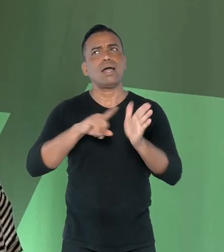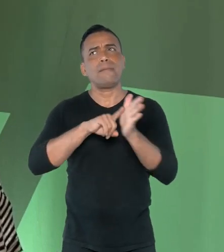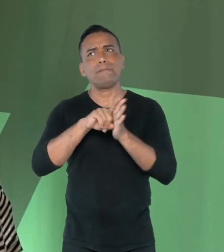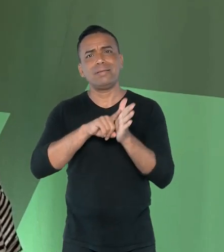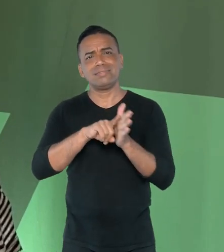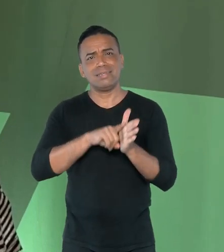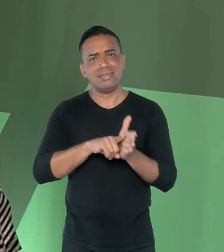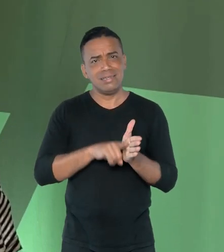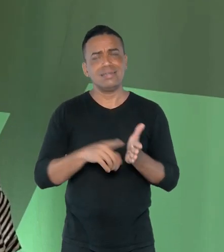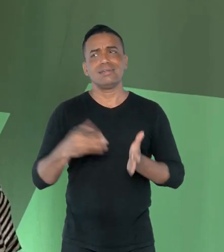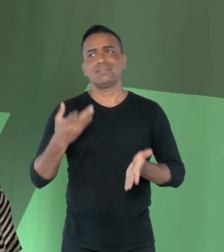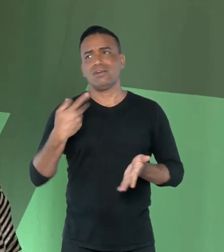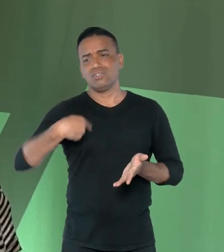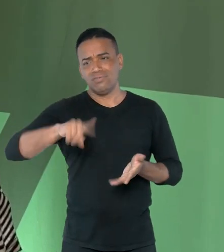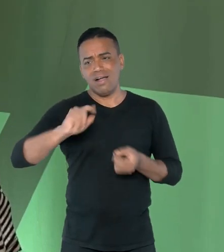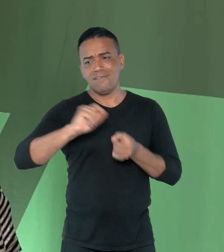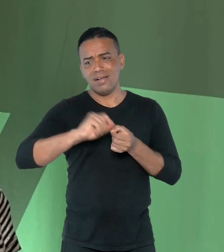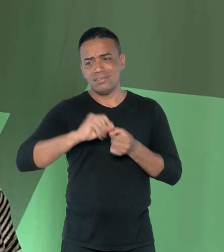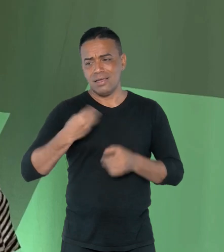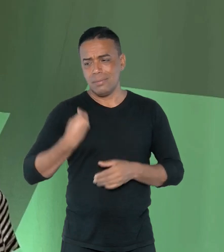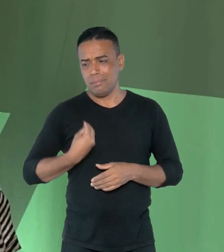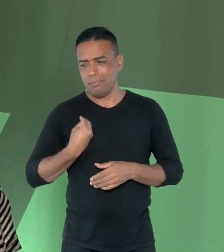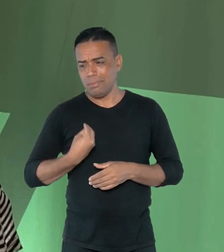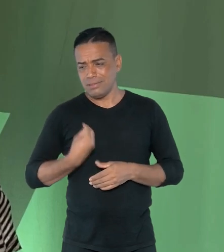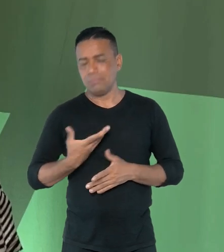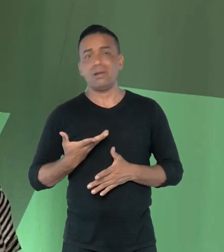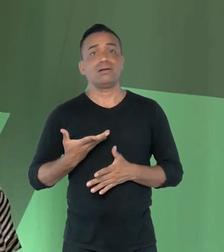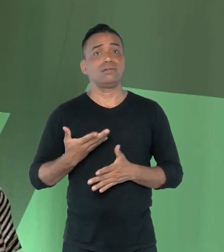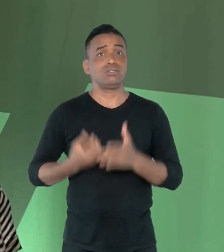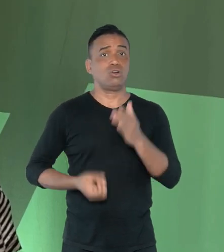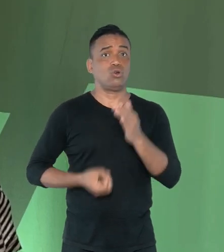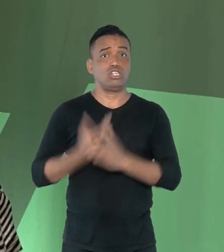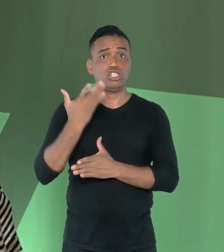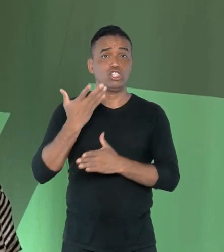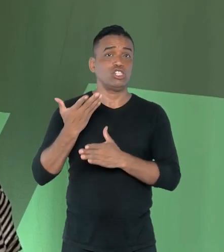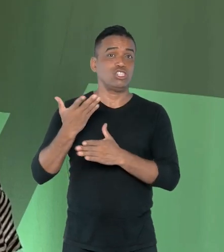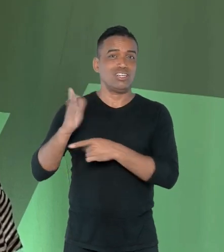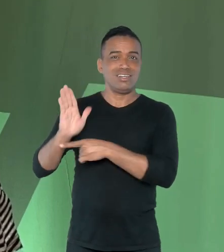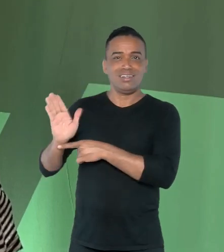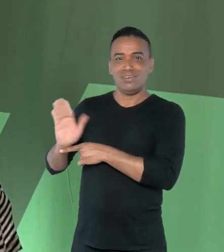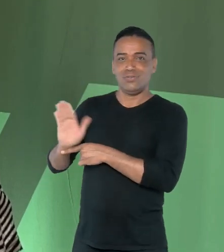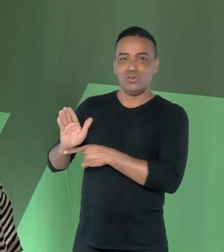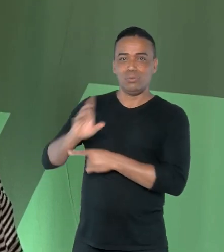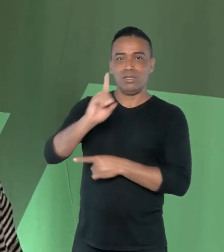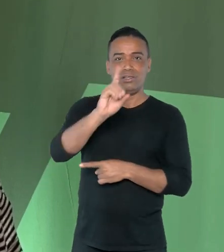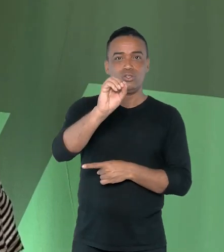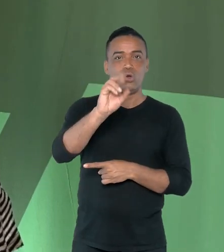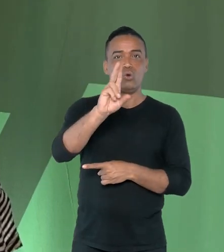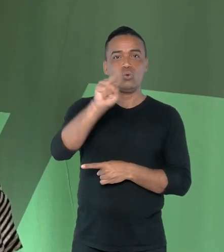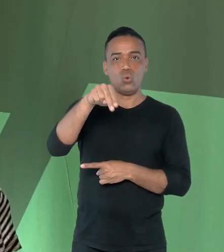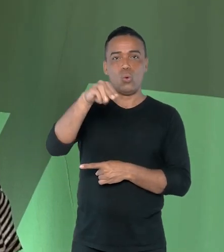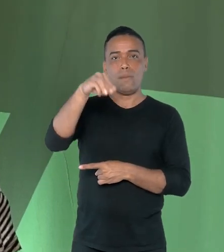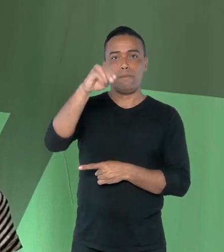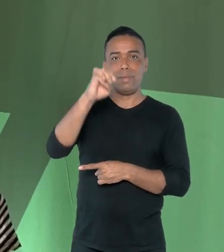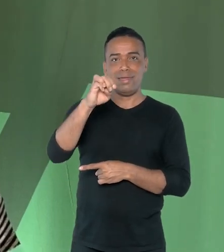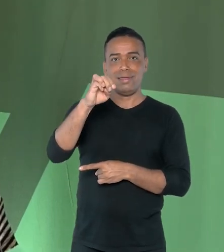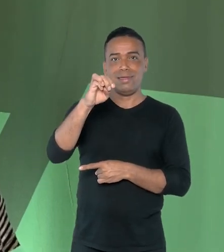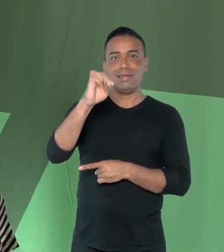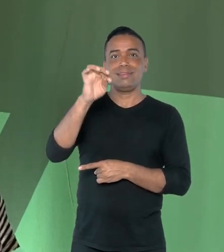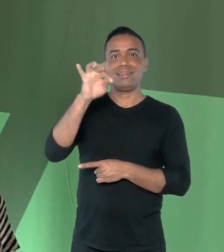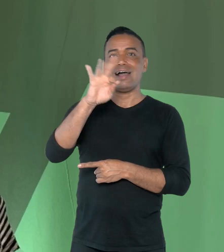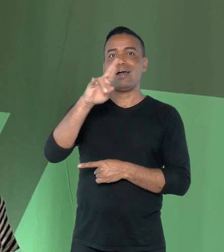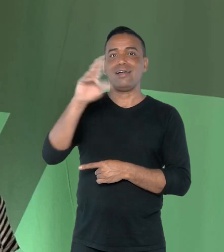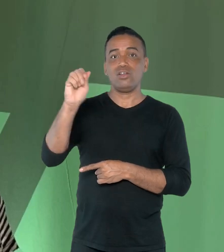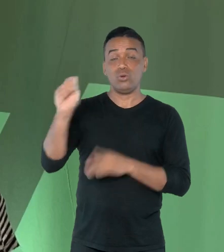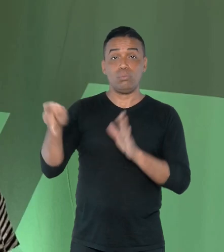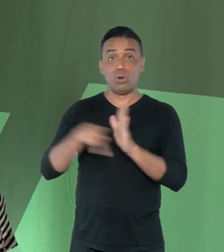pesquisa que você vem participando, que vai dar origem a um documentário a respeito dos povos indígenas que habitaram a região de